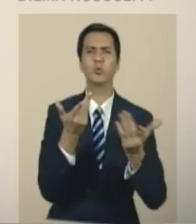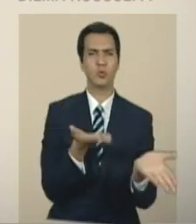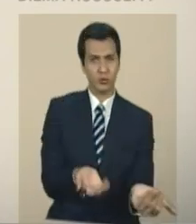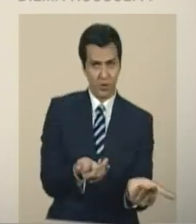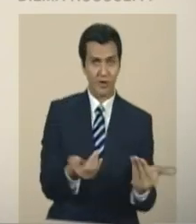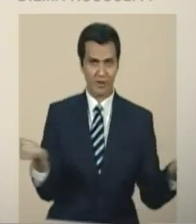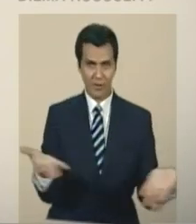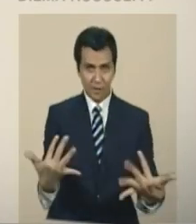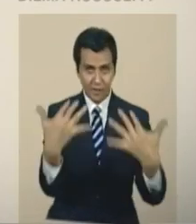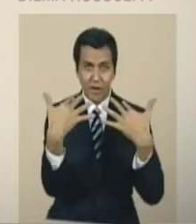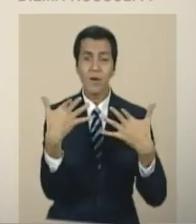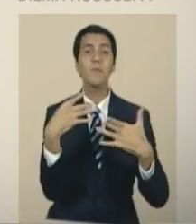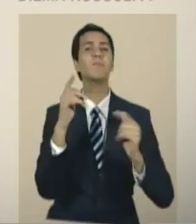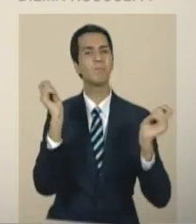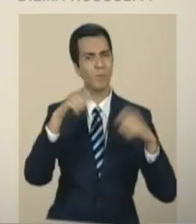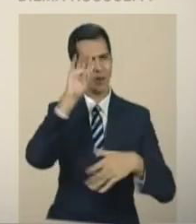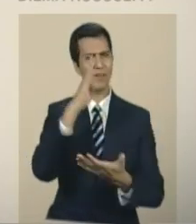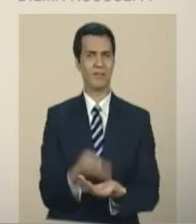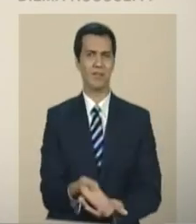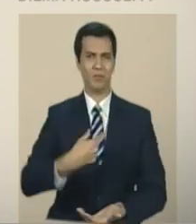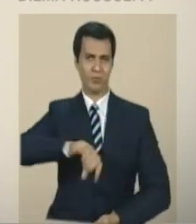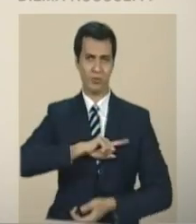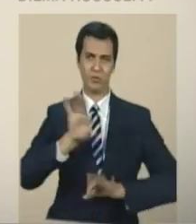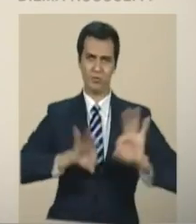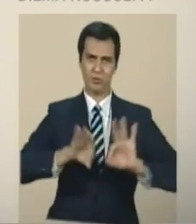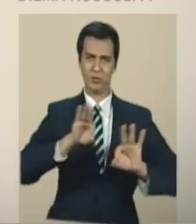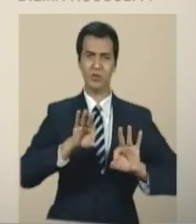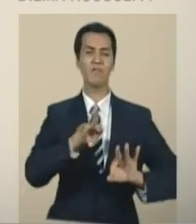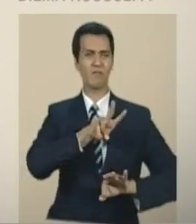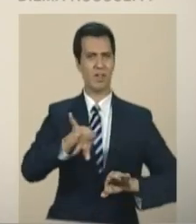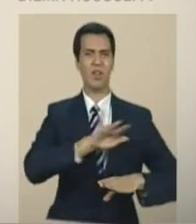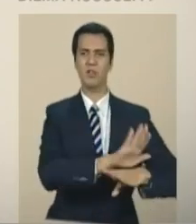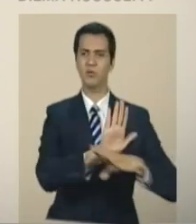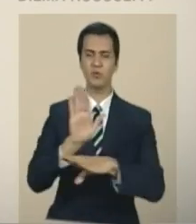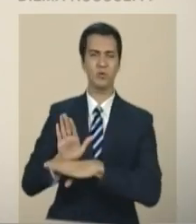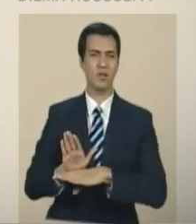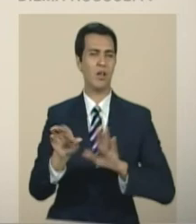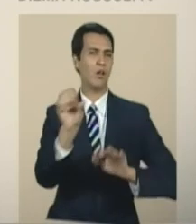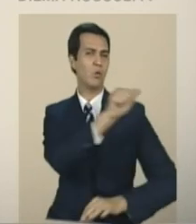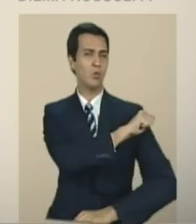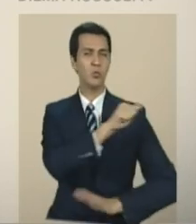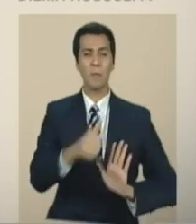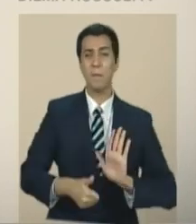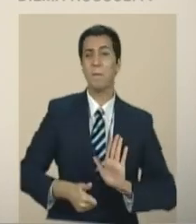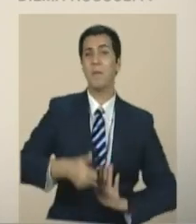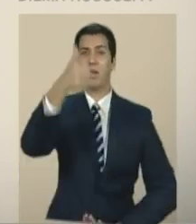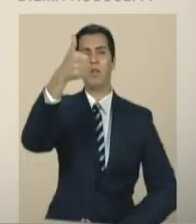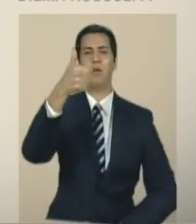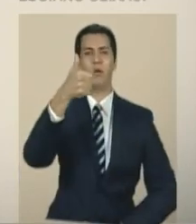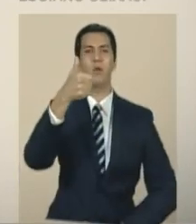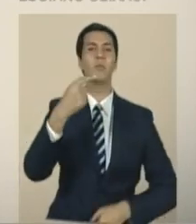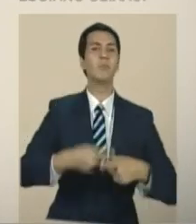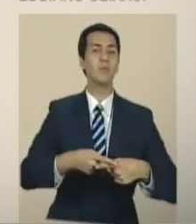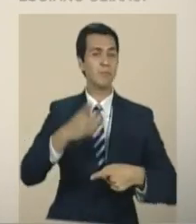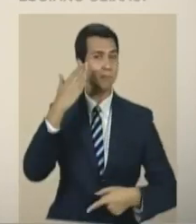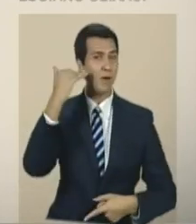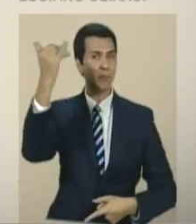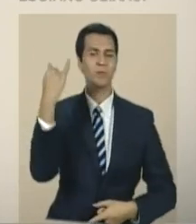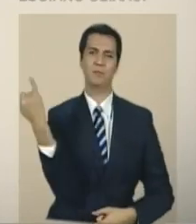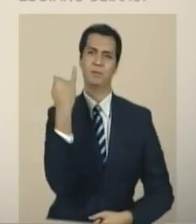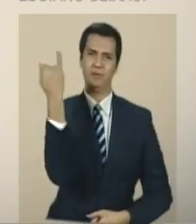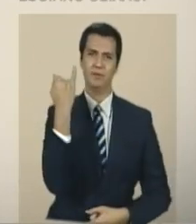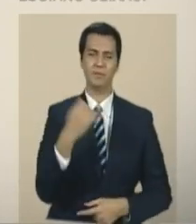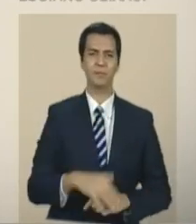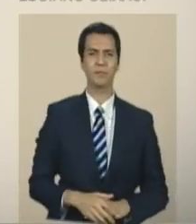ciência sem fronteiras daremos oportunidade os melhores talentos porque o conhecimento é o que move muda o mundo Presidente